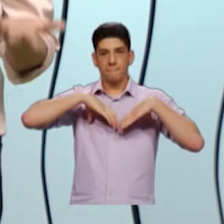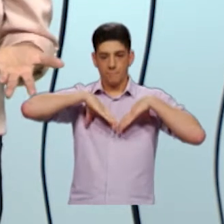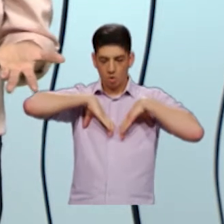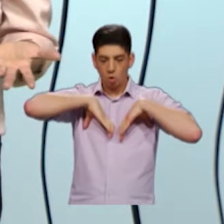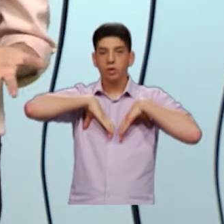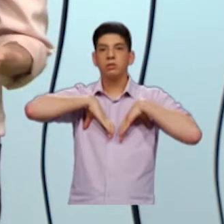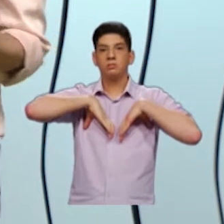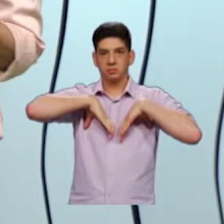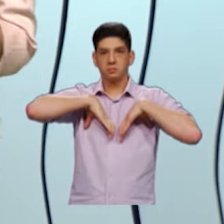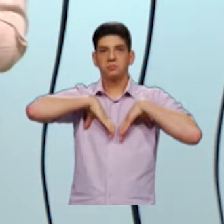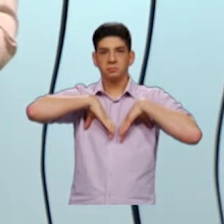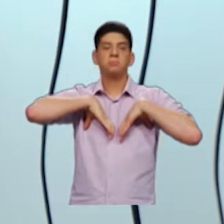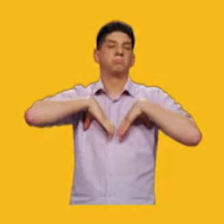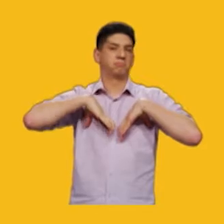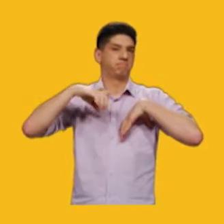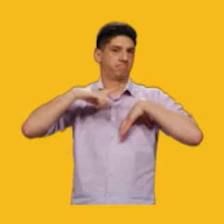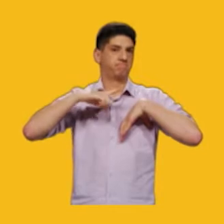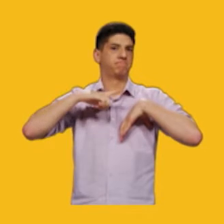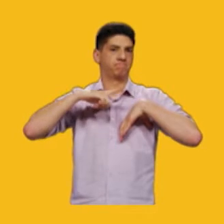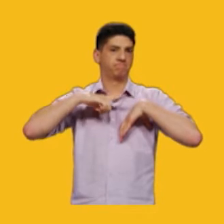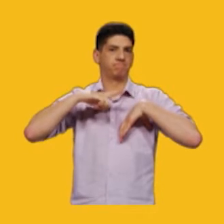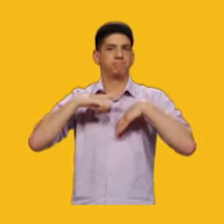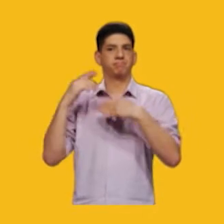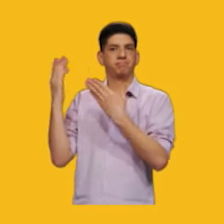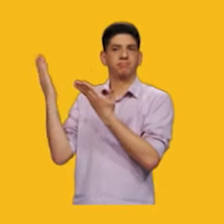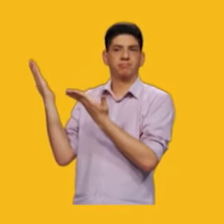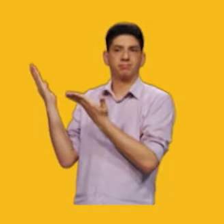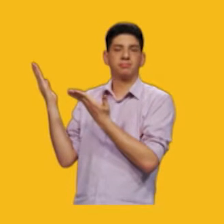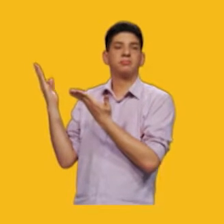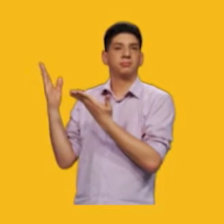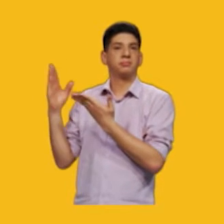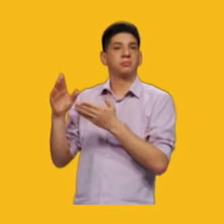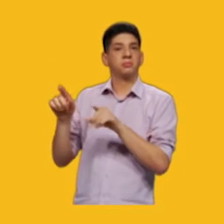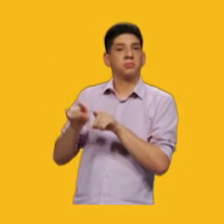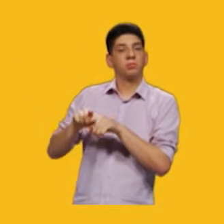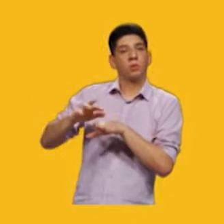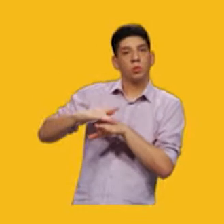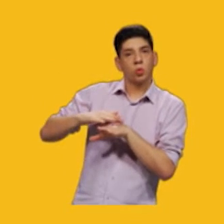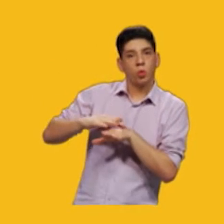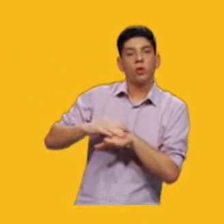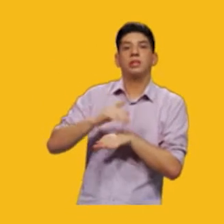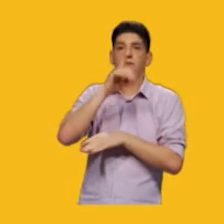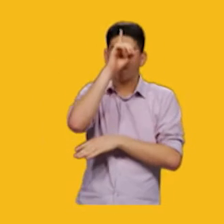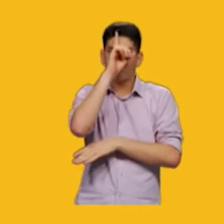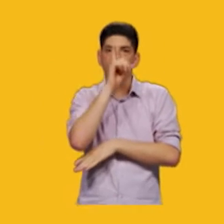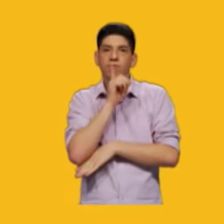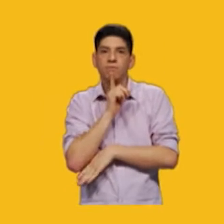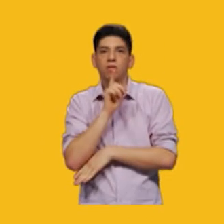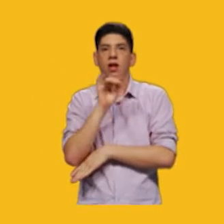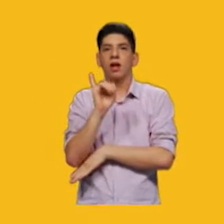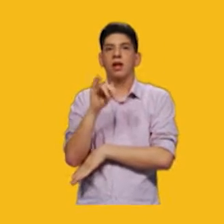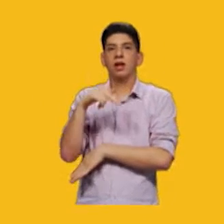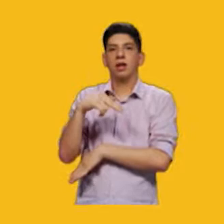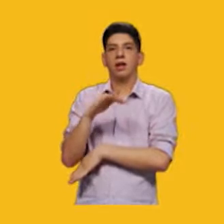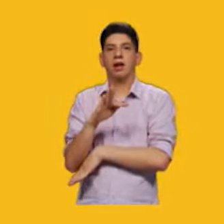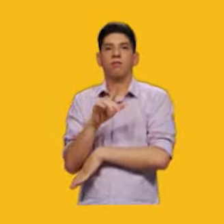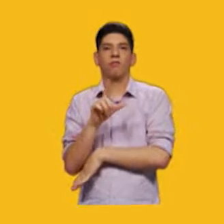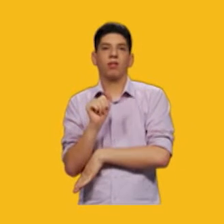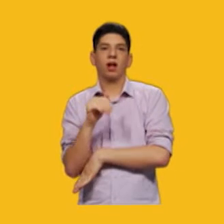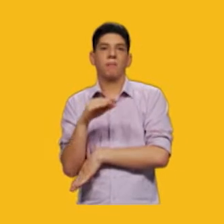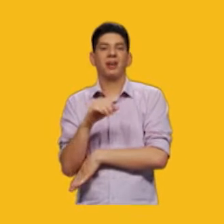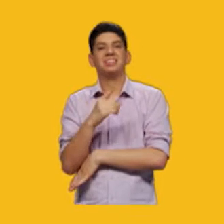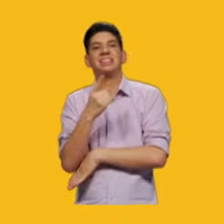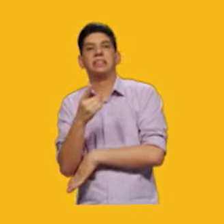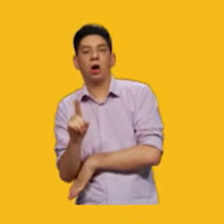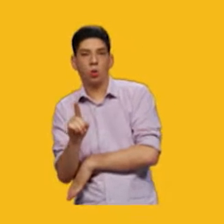o pulmão. E existem essas doenças, essas inflamações, elas vão atingir, principalmente